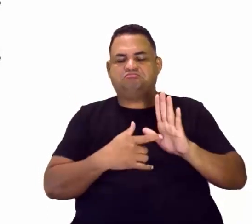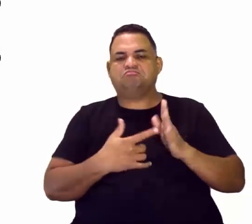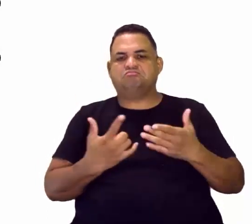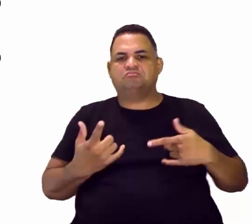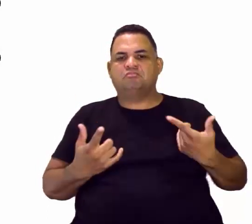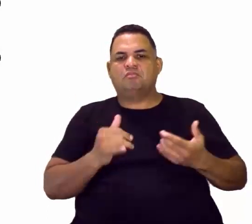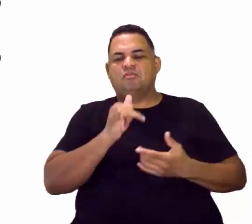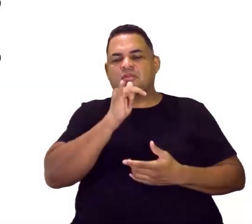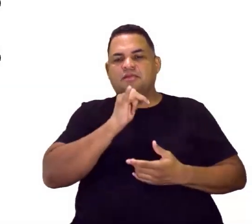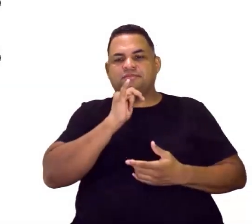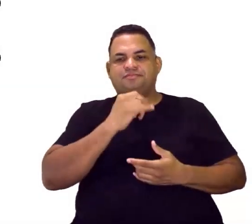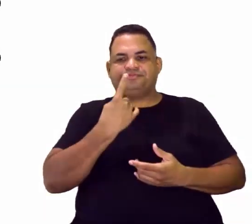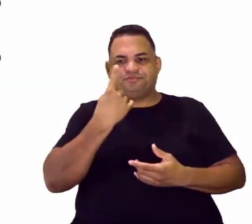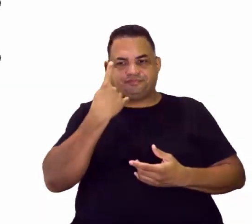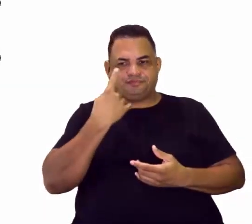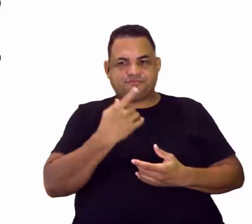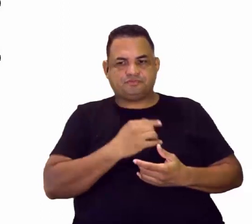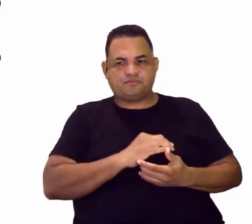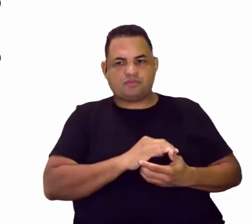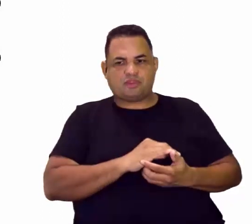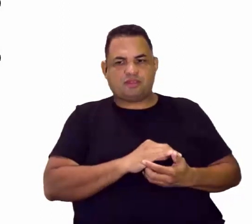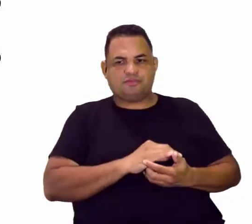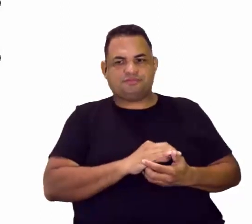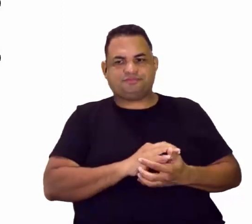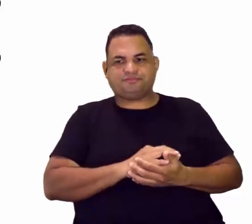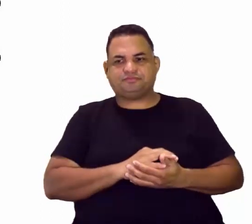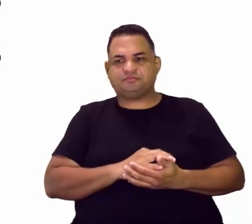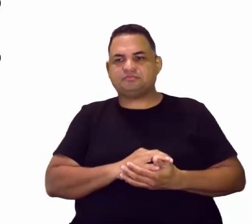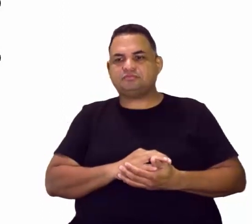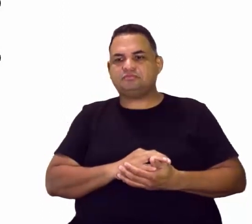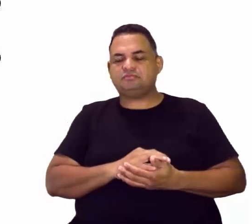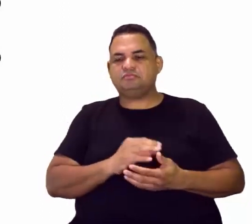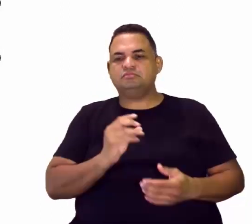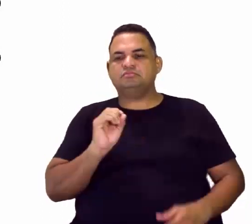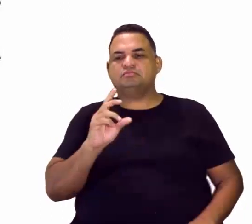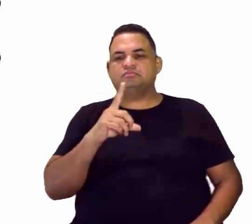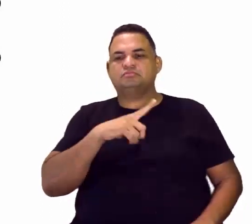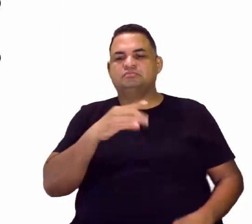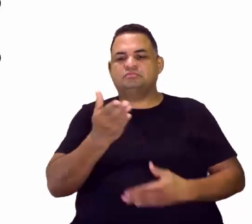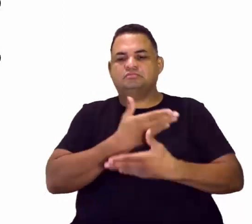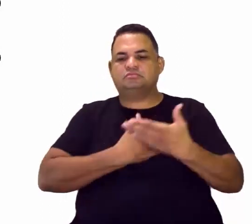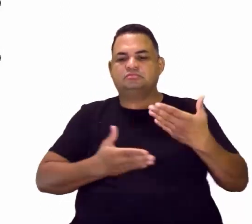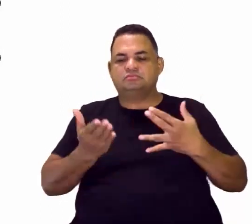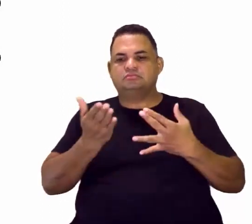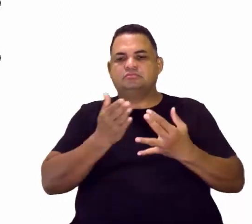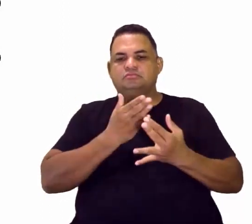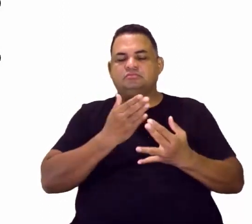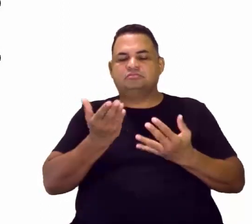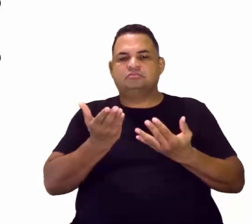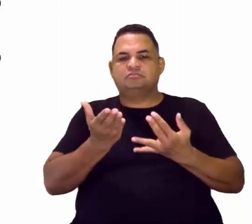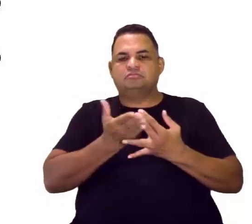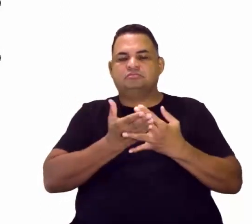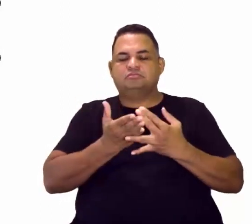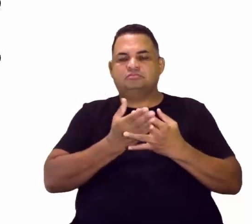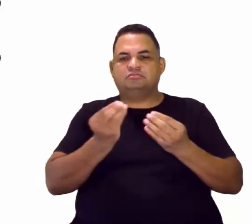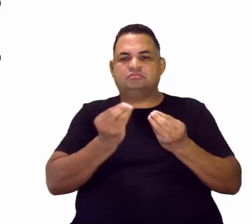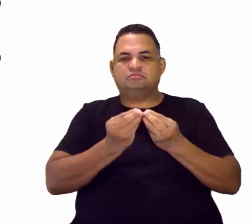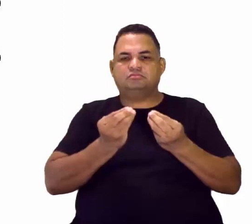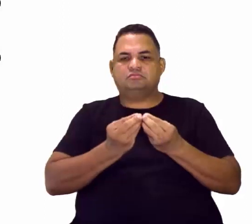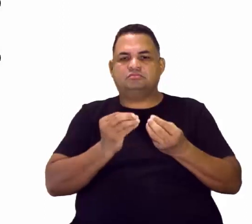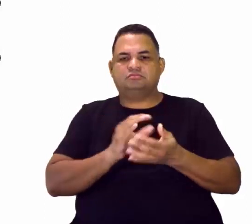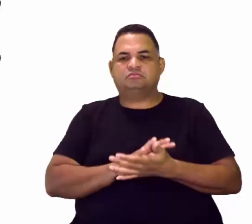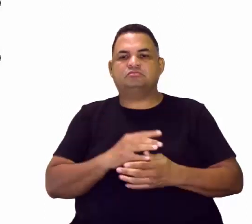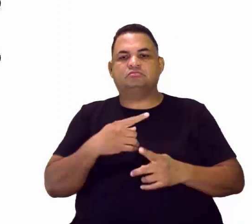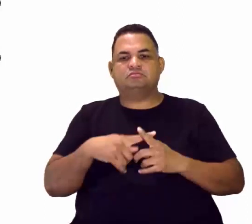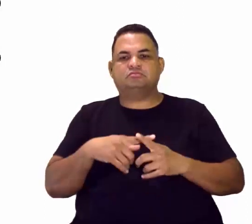lá no exemplo você viu que a molécula de HCl ela sofre interação molecular pelo dipolo permanente, não é isso mesmo,